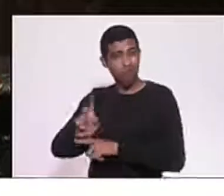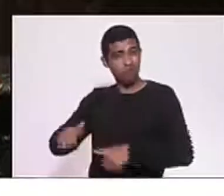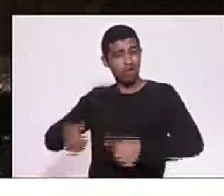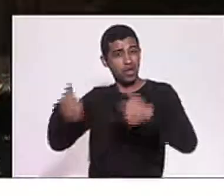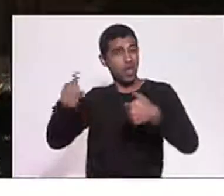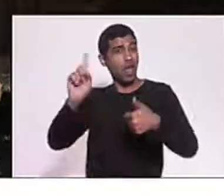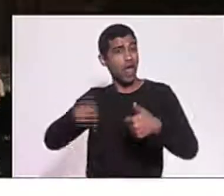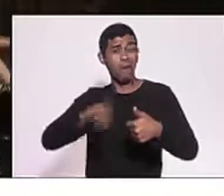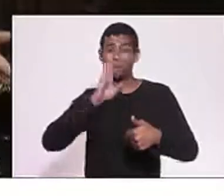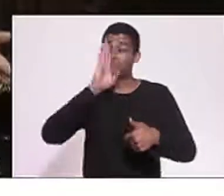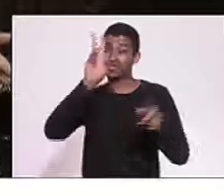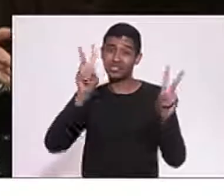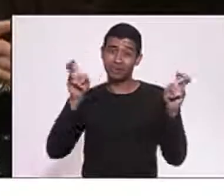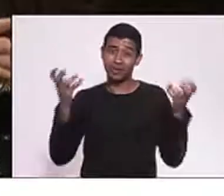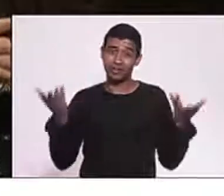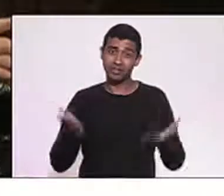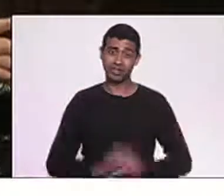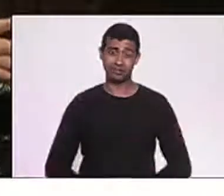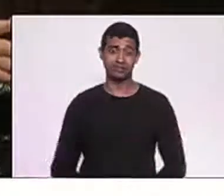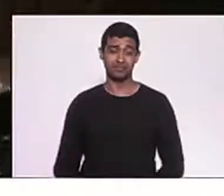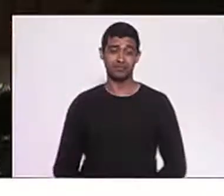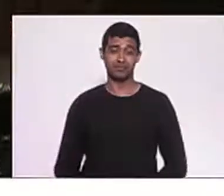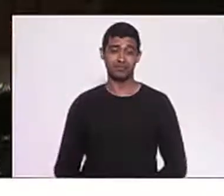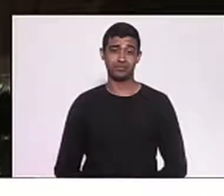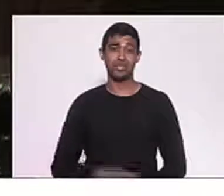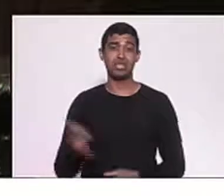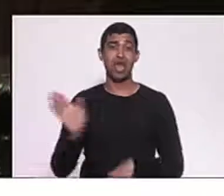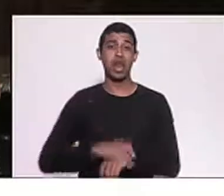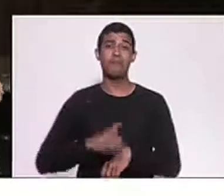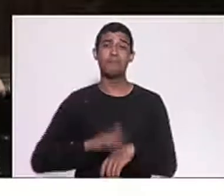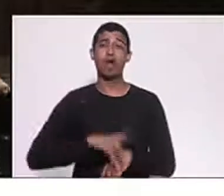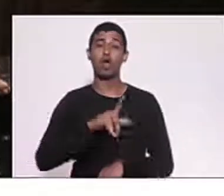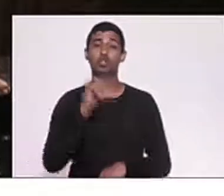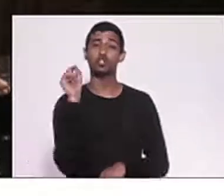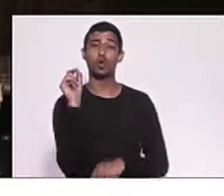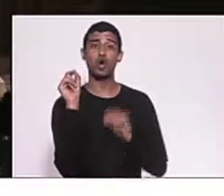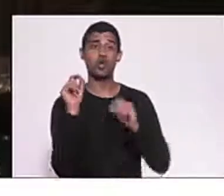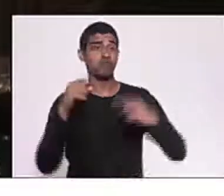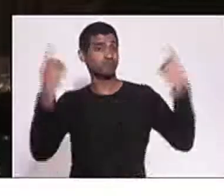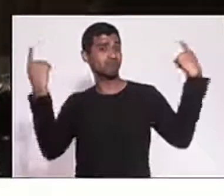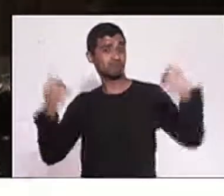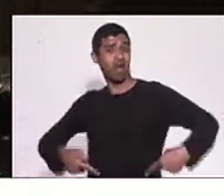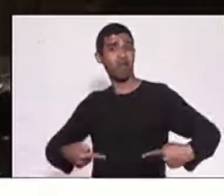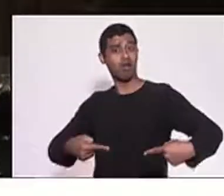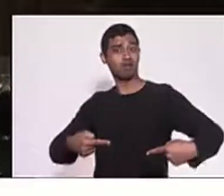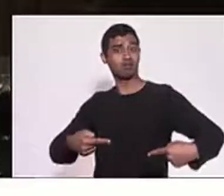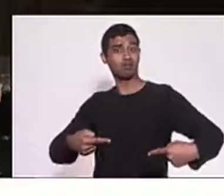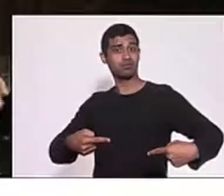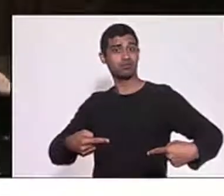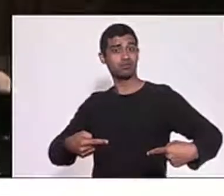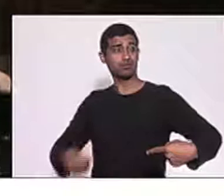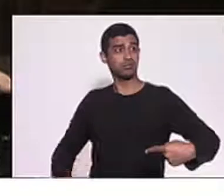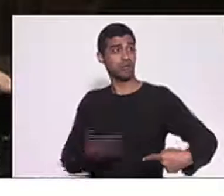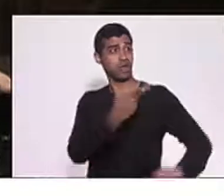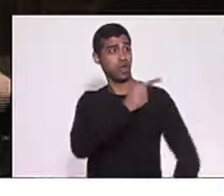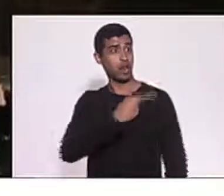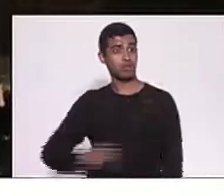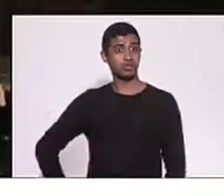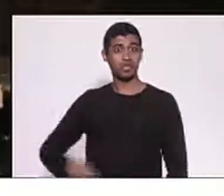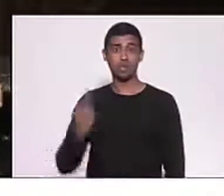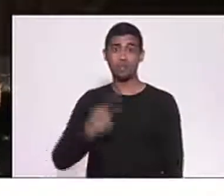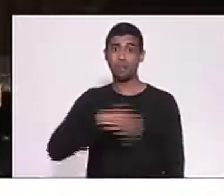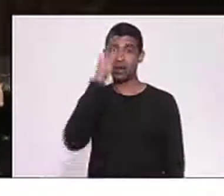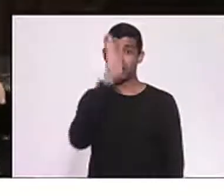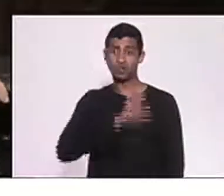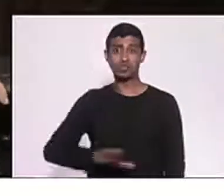fundamental. E ele escolheu como adversário dele o presidente da